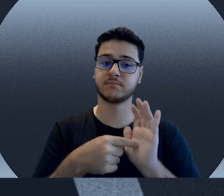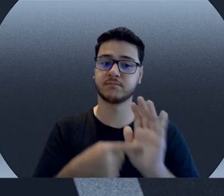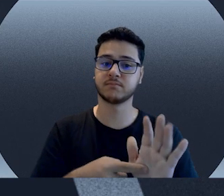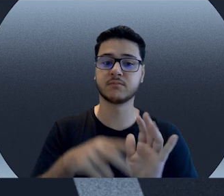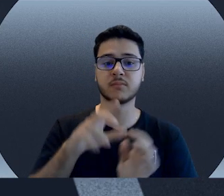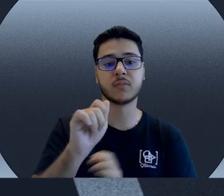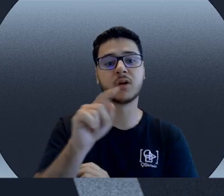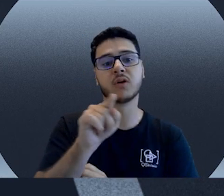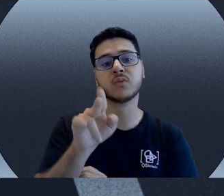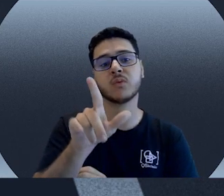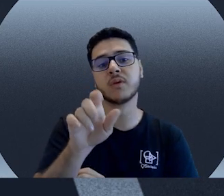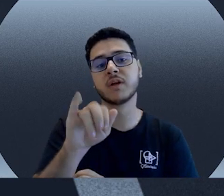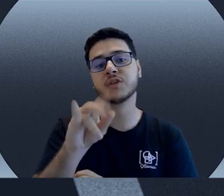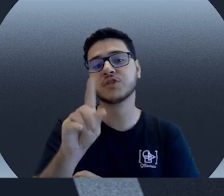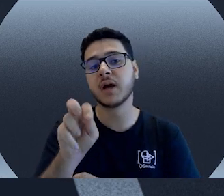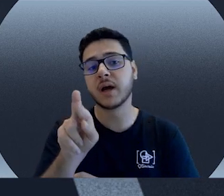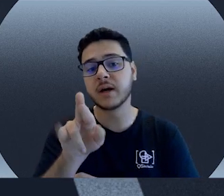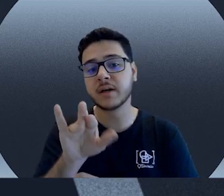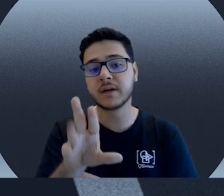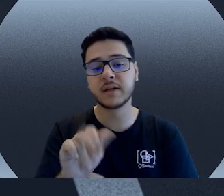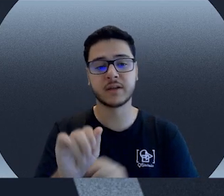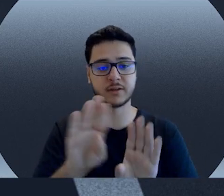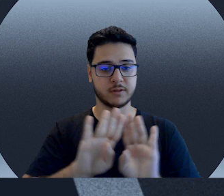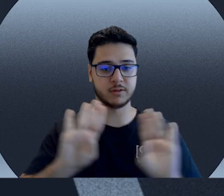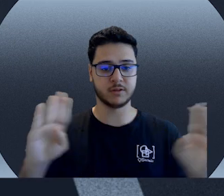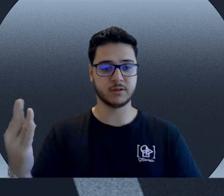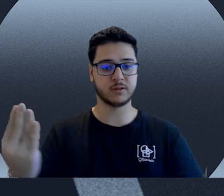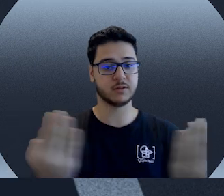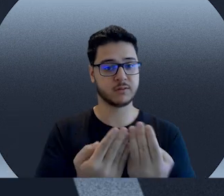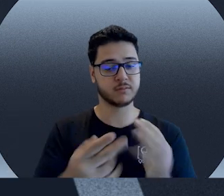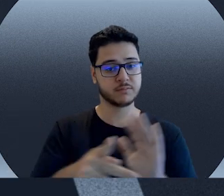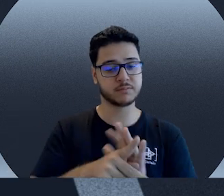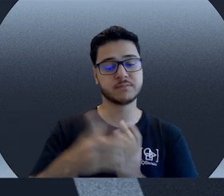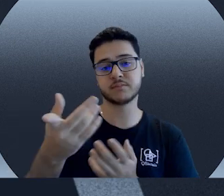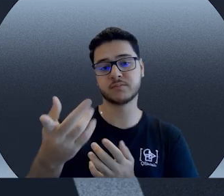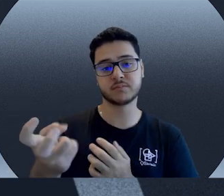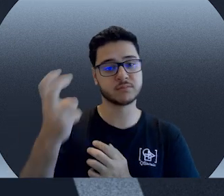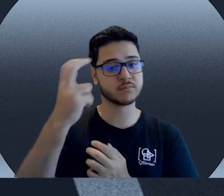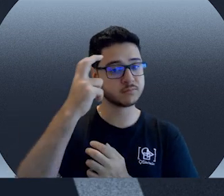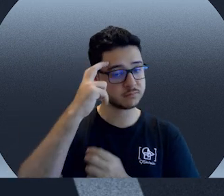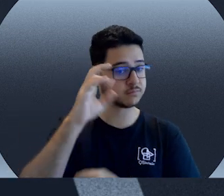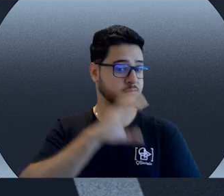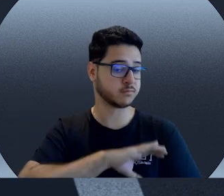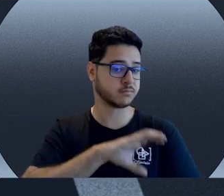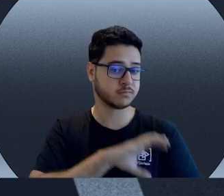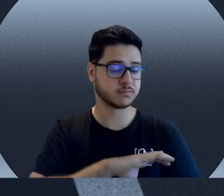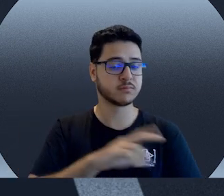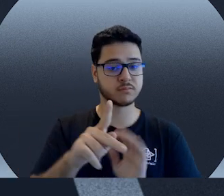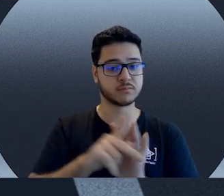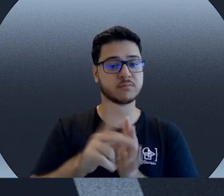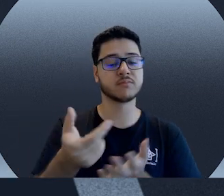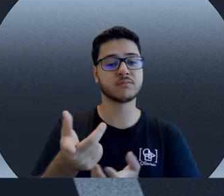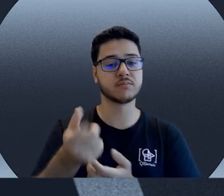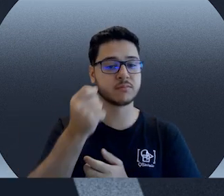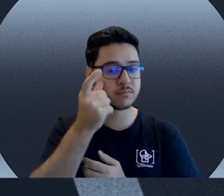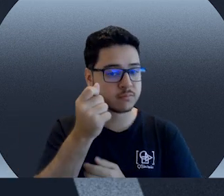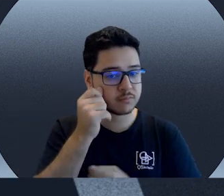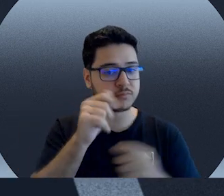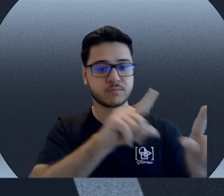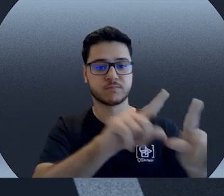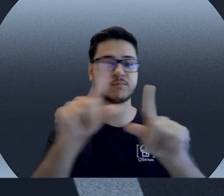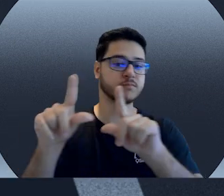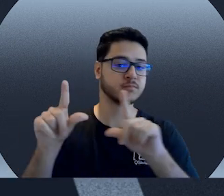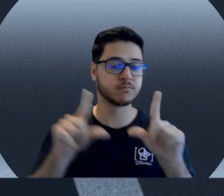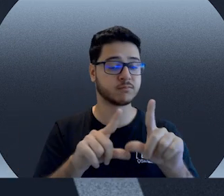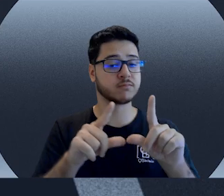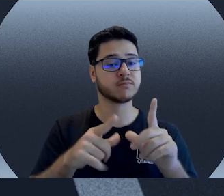a azulejaria, que é uma marca, né, da cultura portuguesa, essa azulejaria azul. Ela vai trazer muito imagens